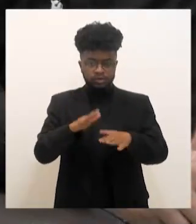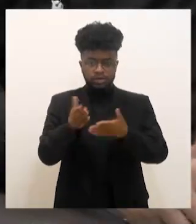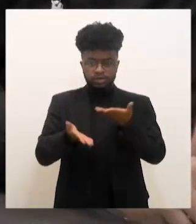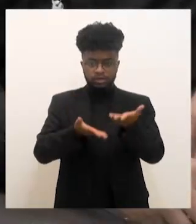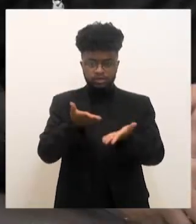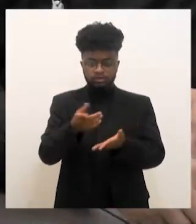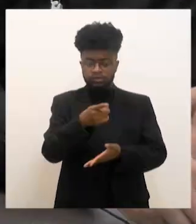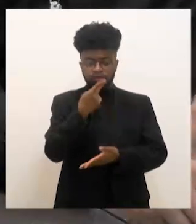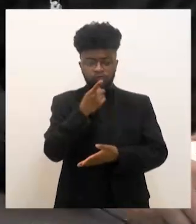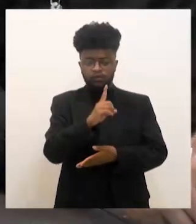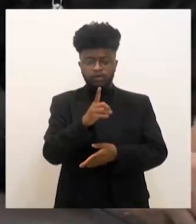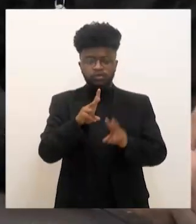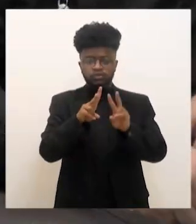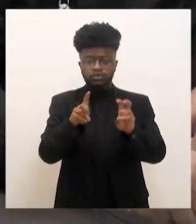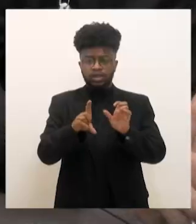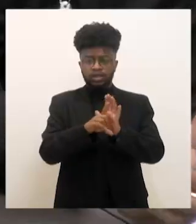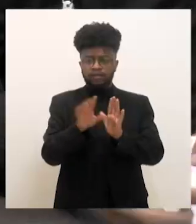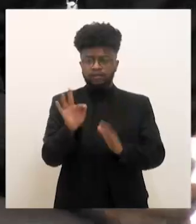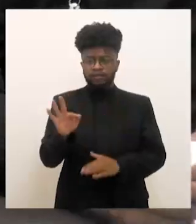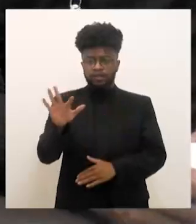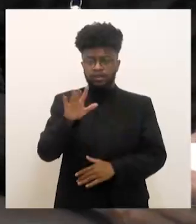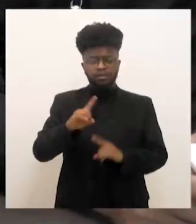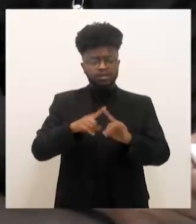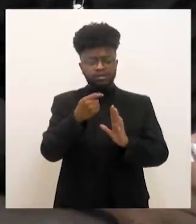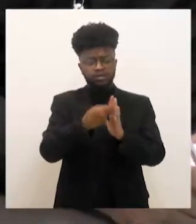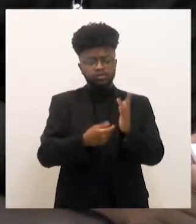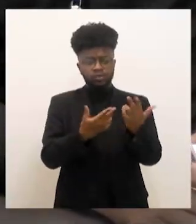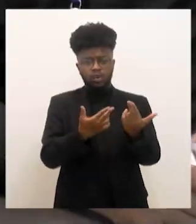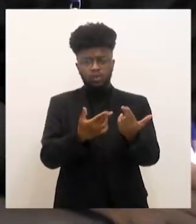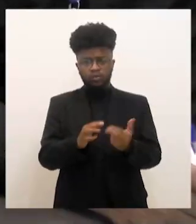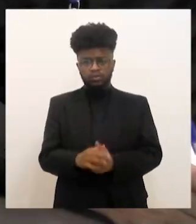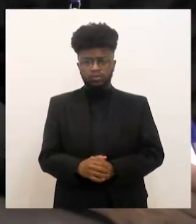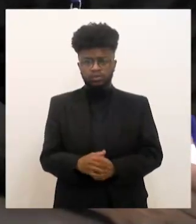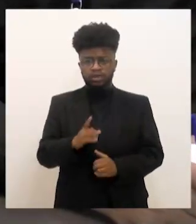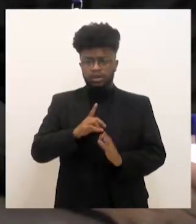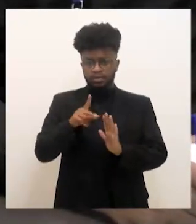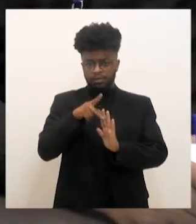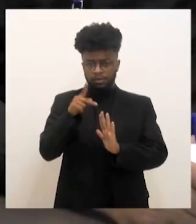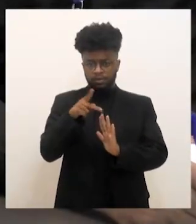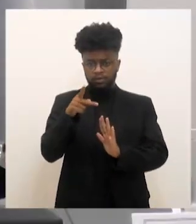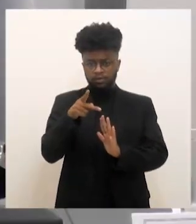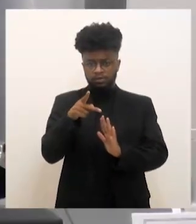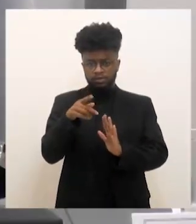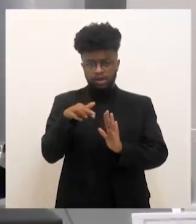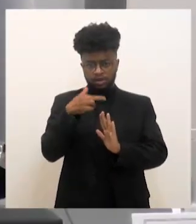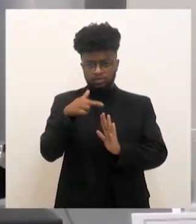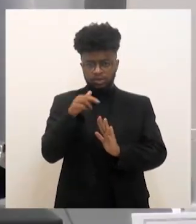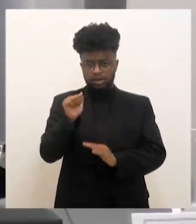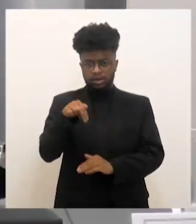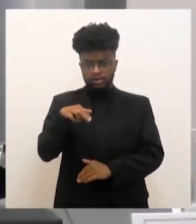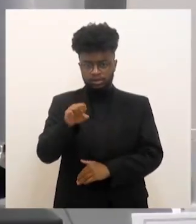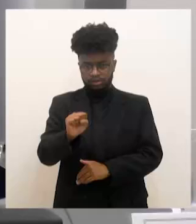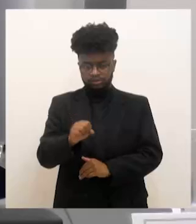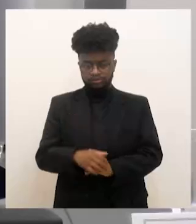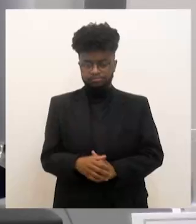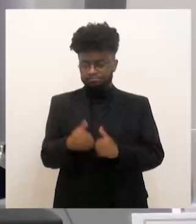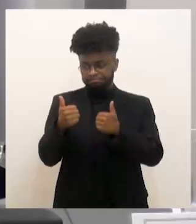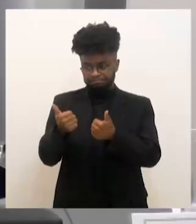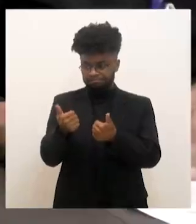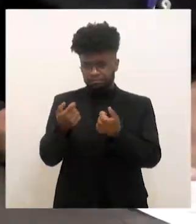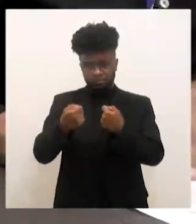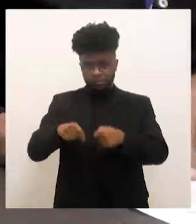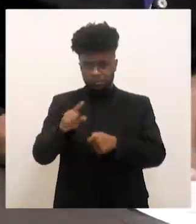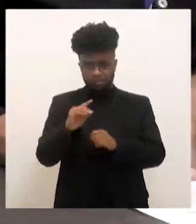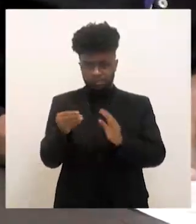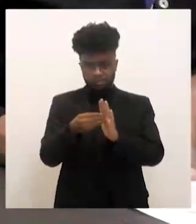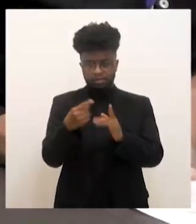a legislação federal. Não, mas é o mesmo texto. É o mesmo texto. Na verdade, é uma portaria da ANS, é uma resolução da ANS. Muito bem, então não cabe mencionar,